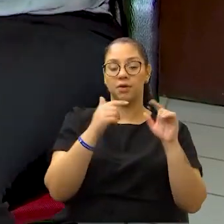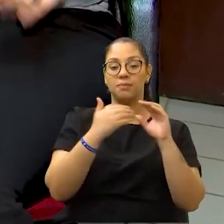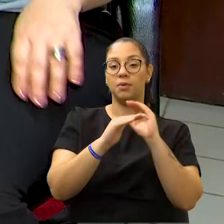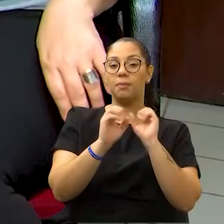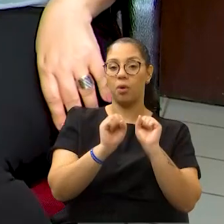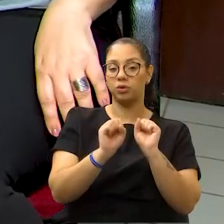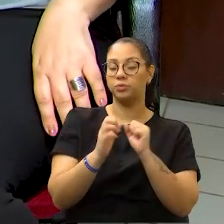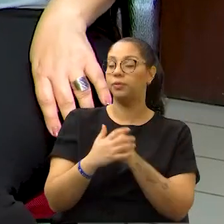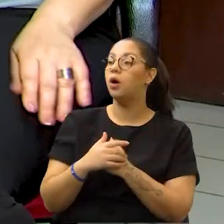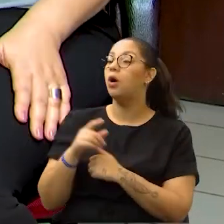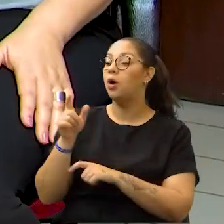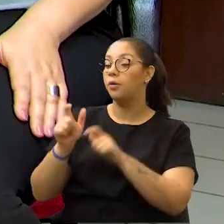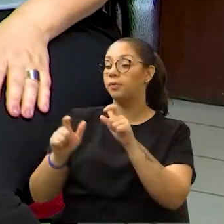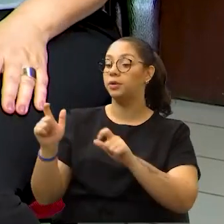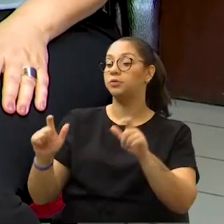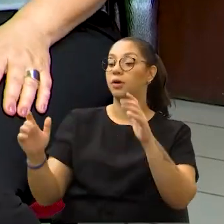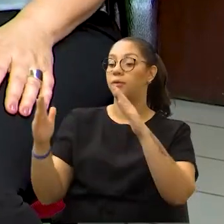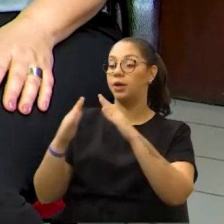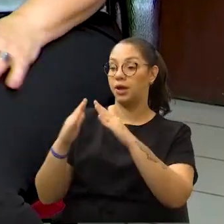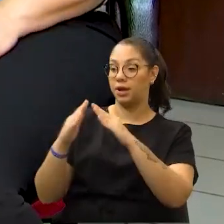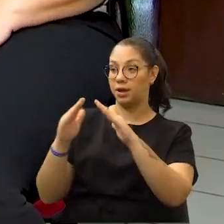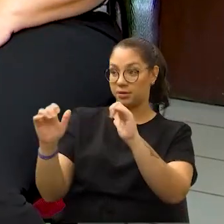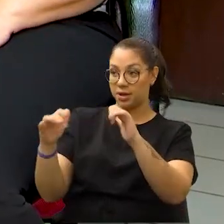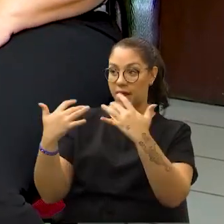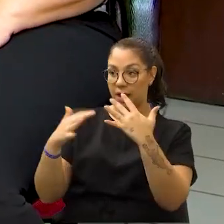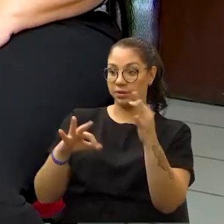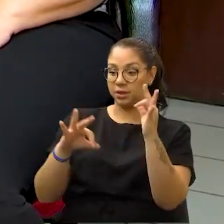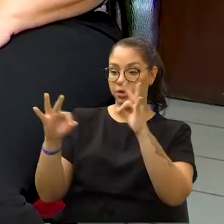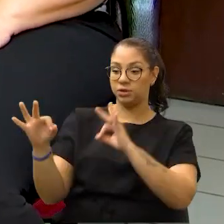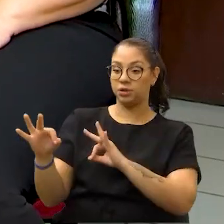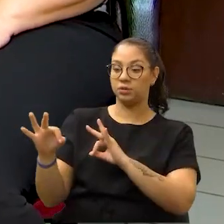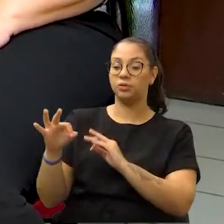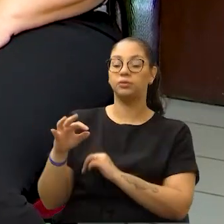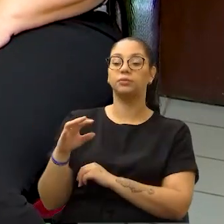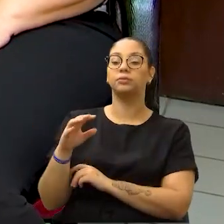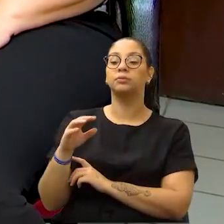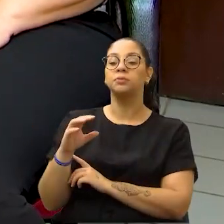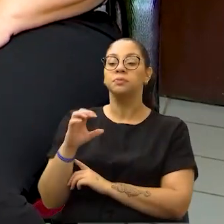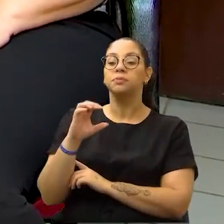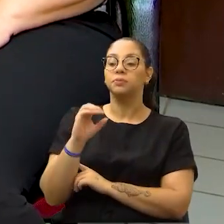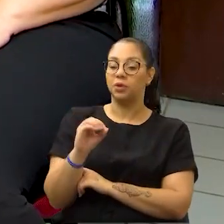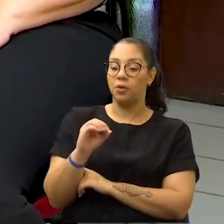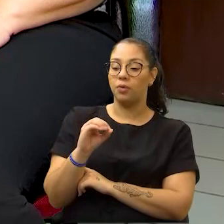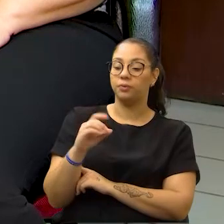Dalila e ouvinte aí de casa, o Padre Haroldo com H,